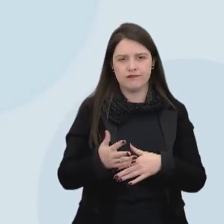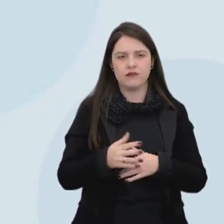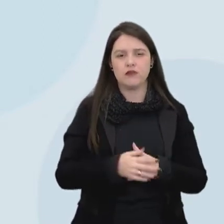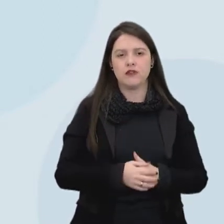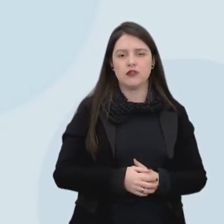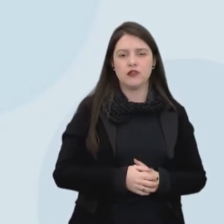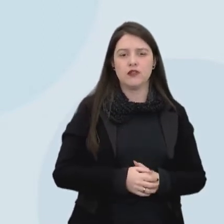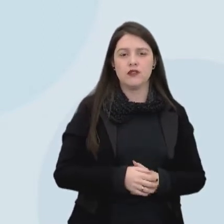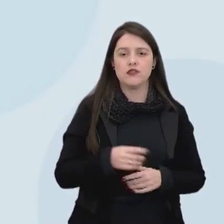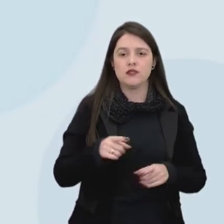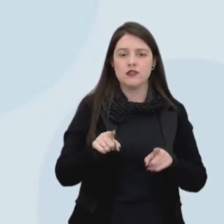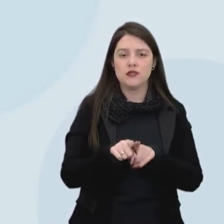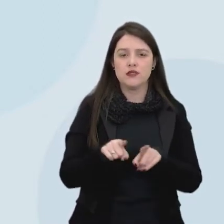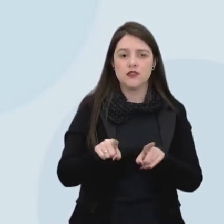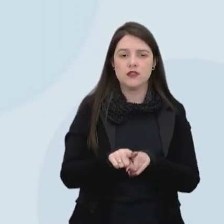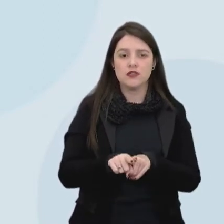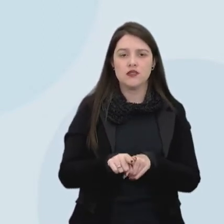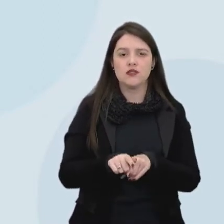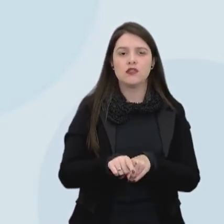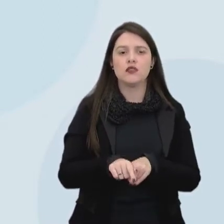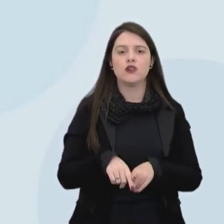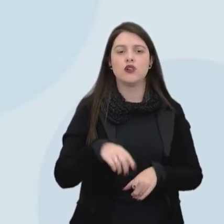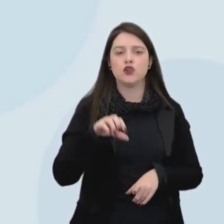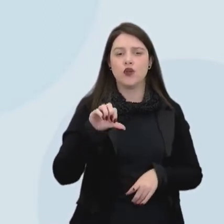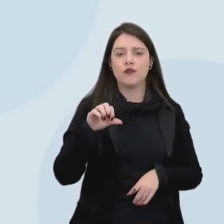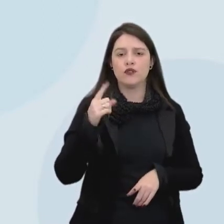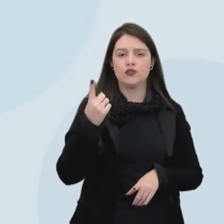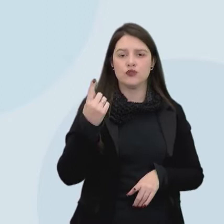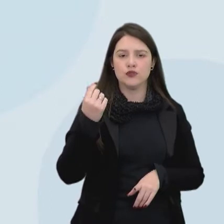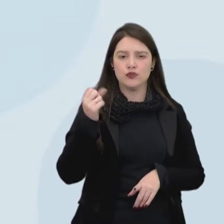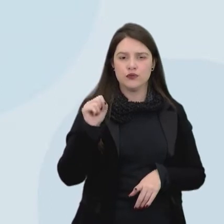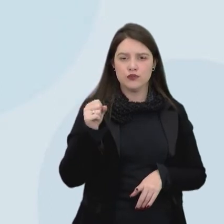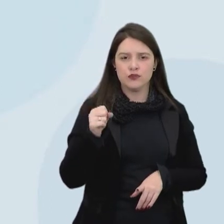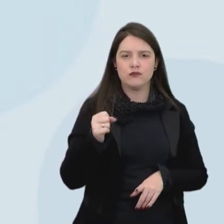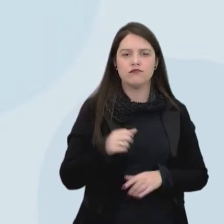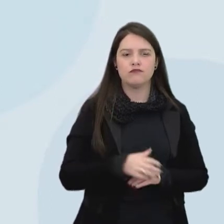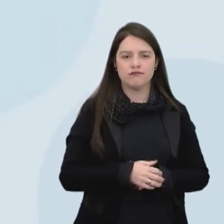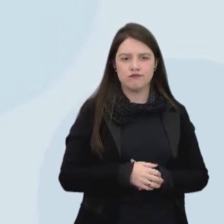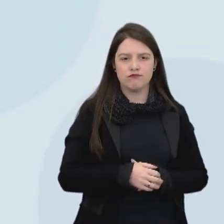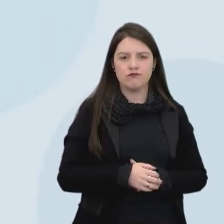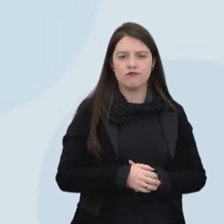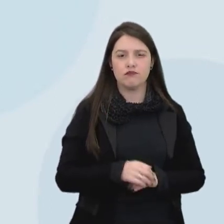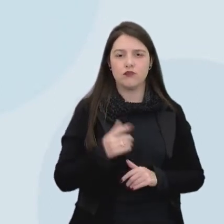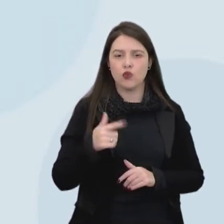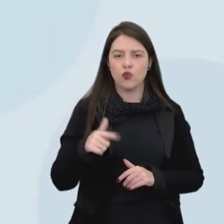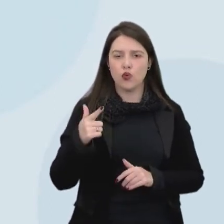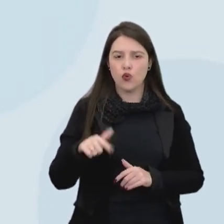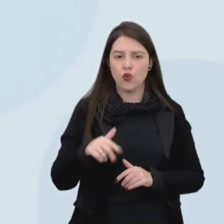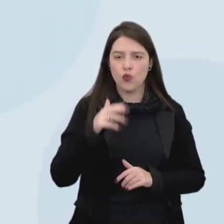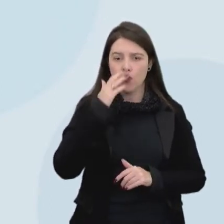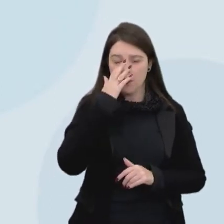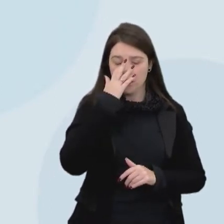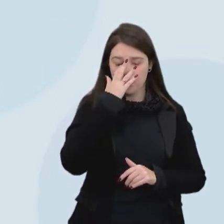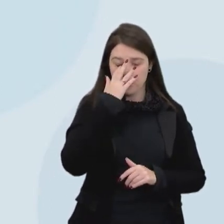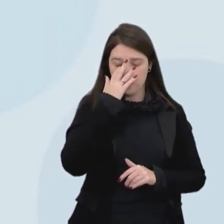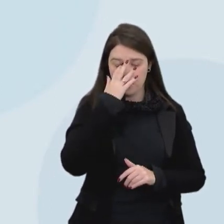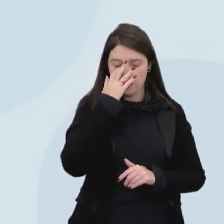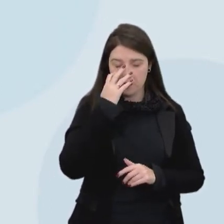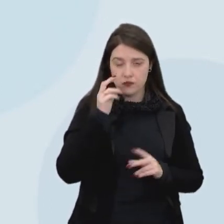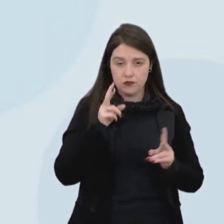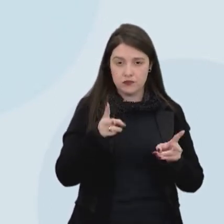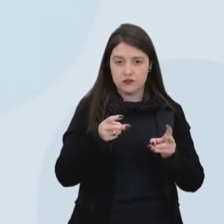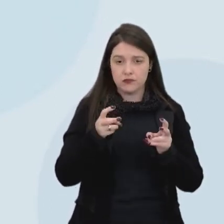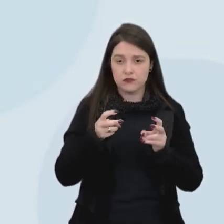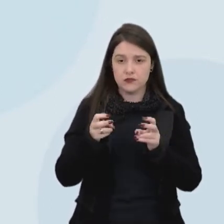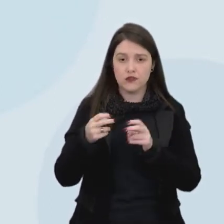E o que tem sem instrução, R$ 918. E aí vai ter aí outros rendimentos aí, né, com